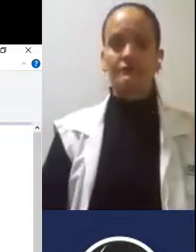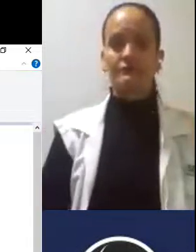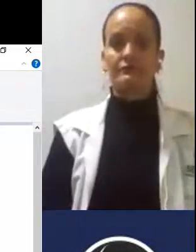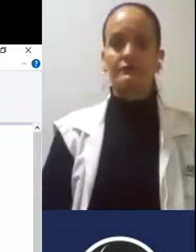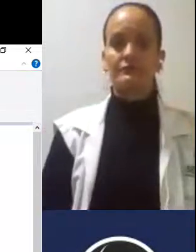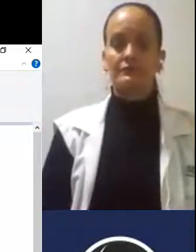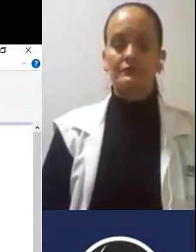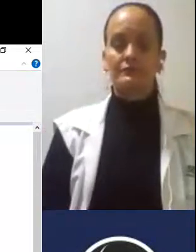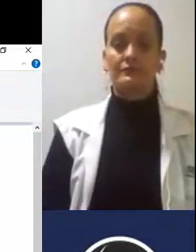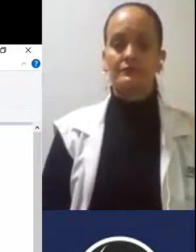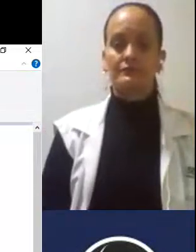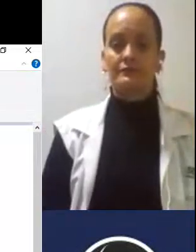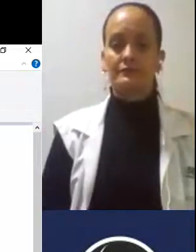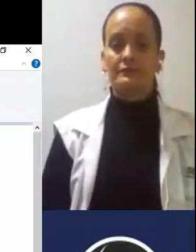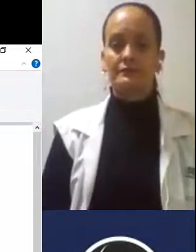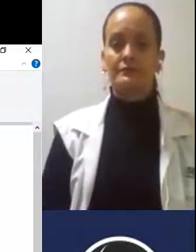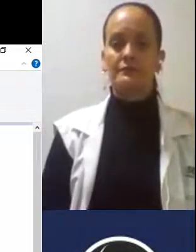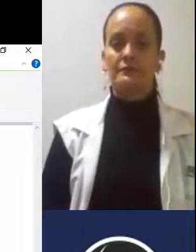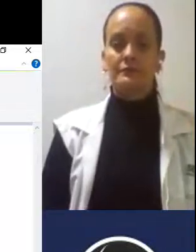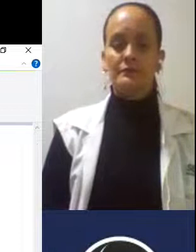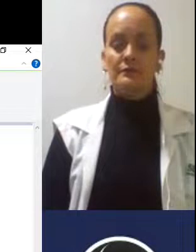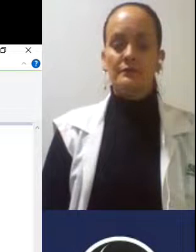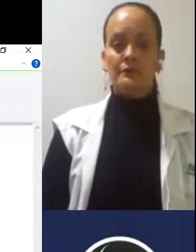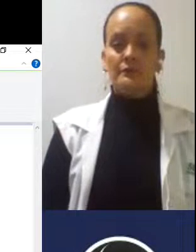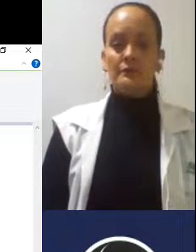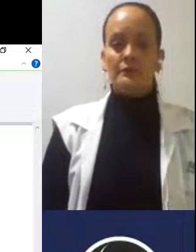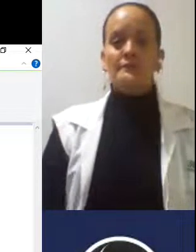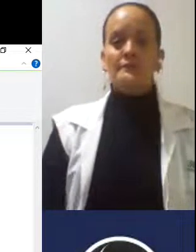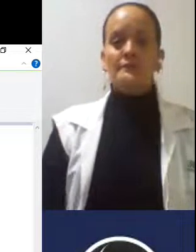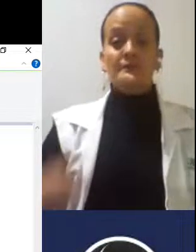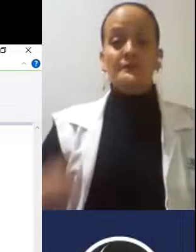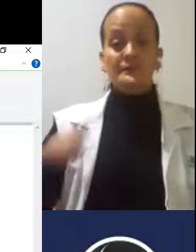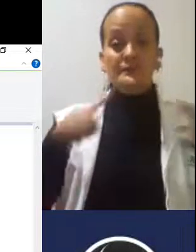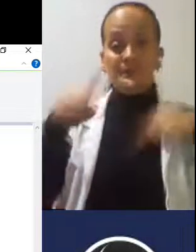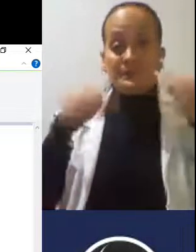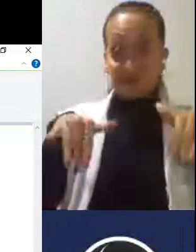E a resistência final, que é a resistência REC